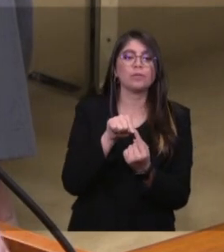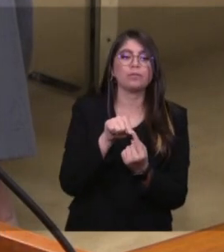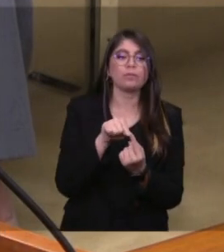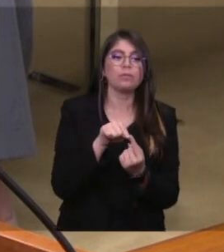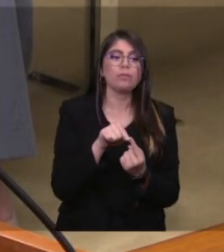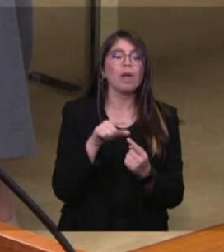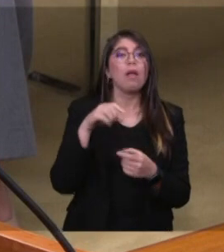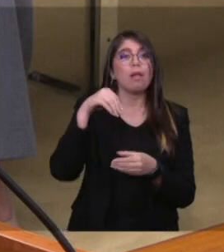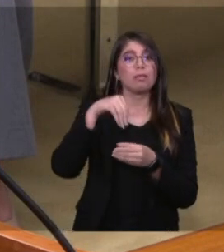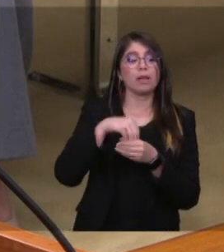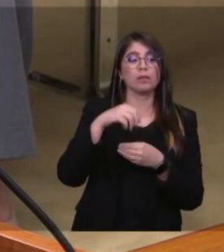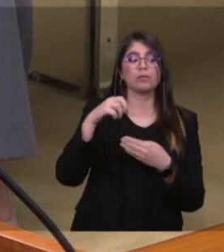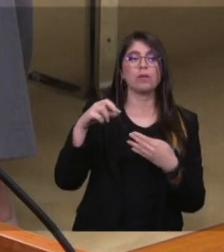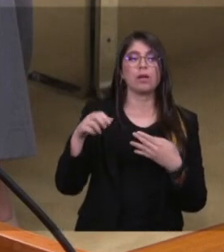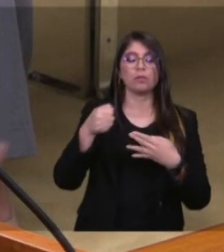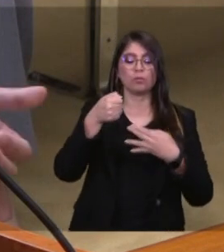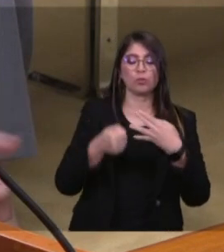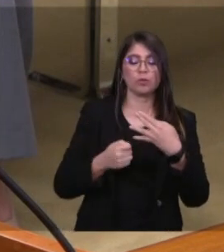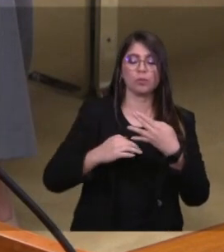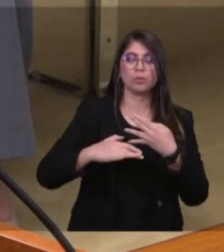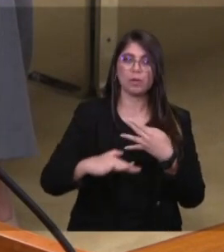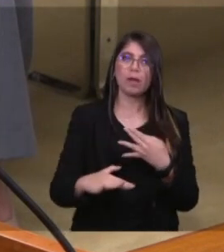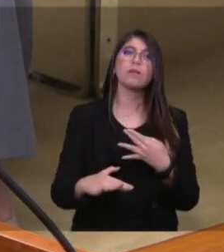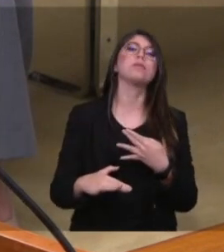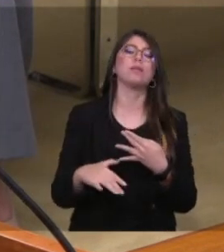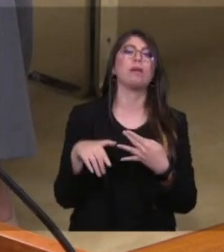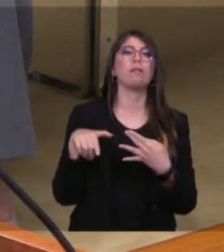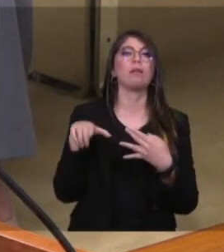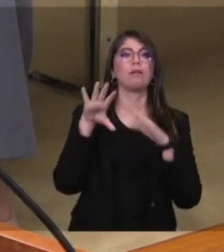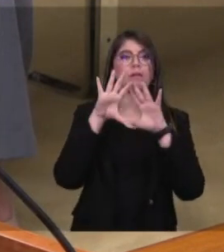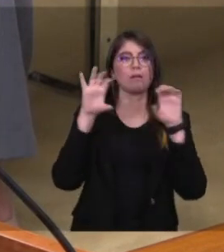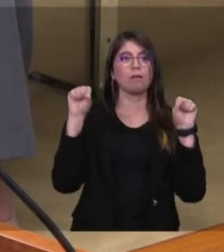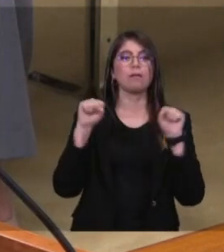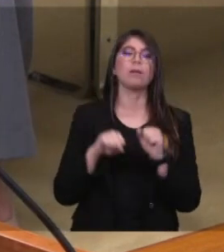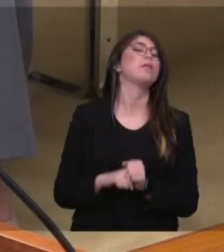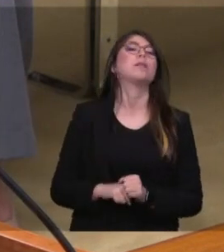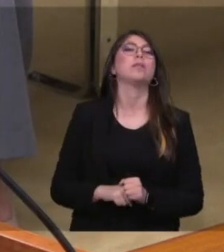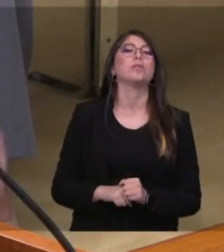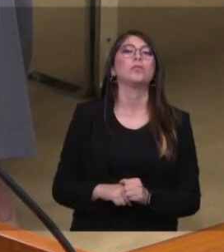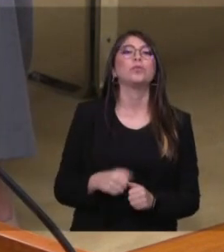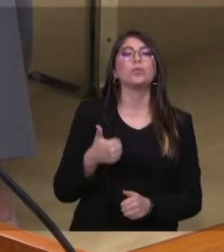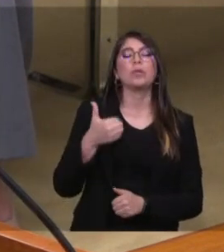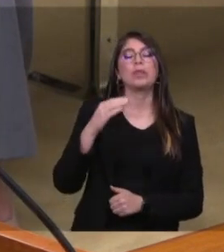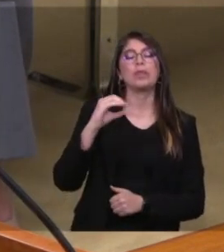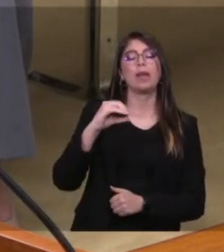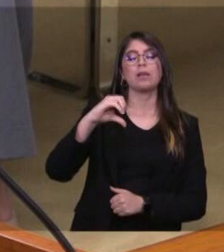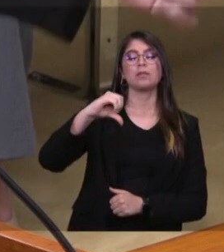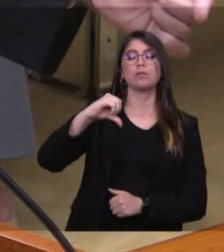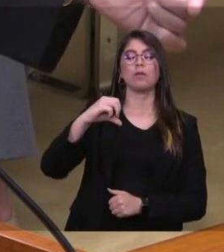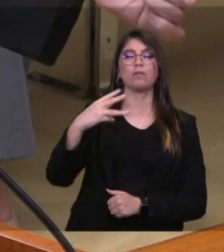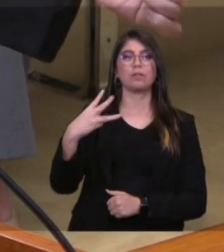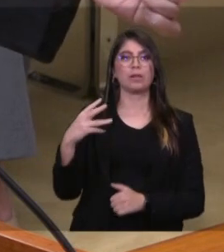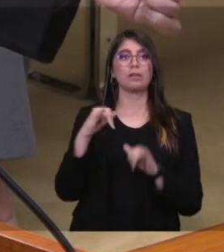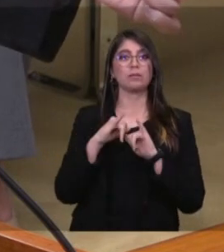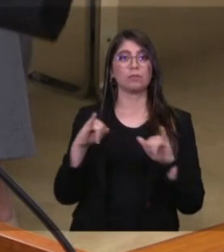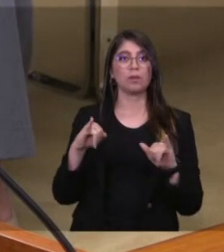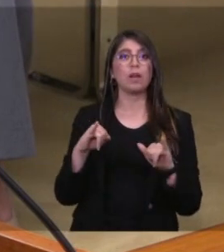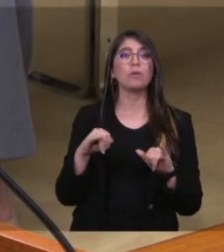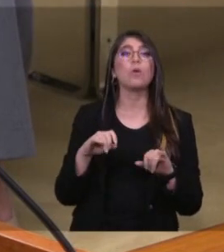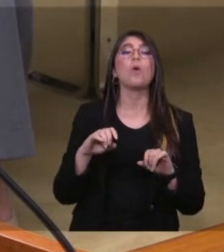seguindo a jurisprudência dessa Corte, lá no enunciado 1093, como uma condição para a